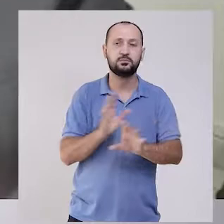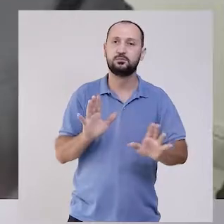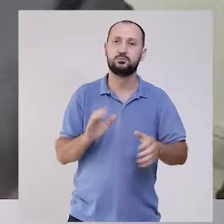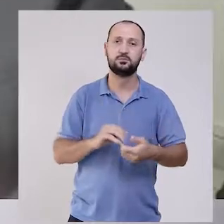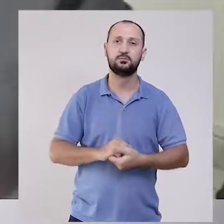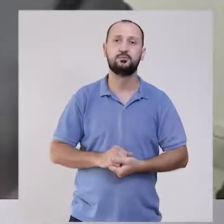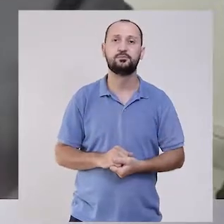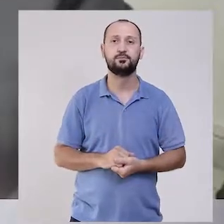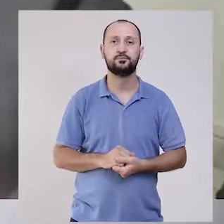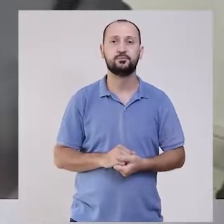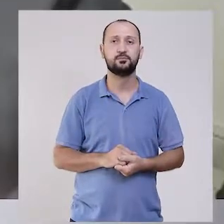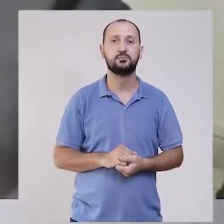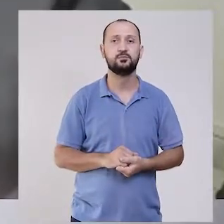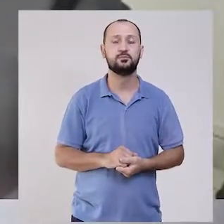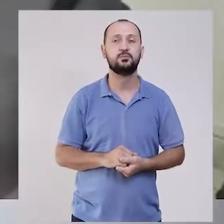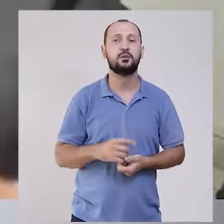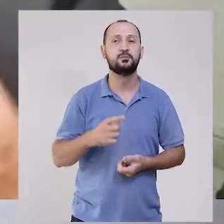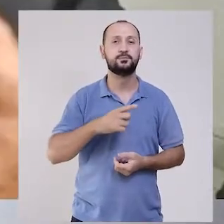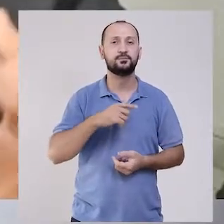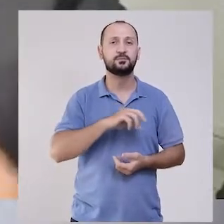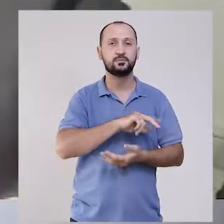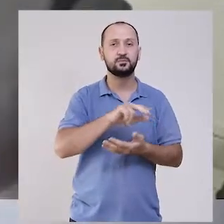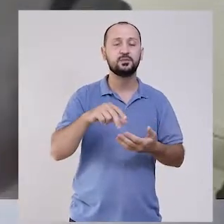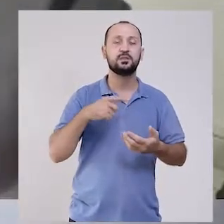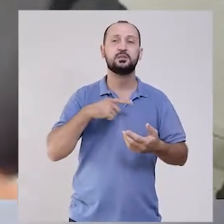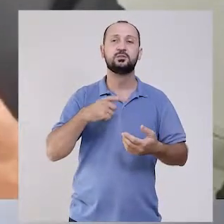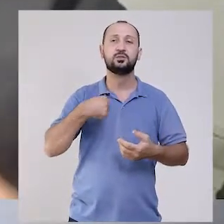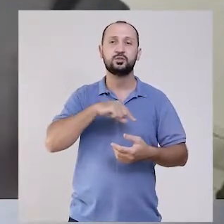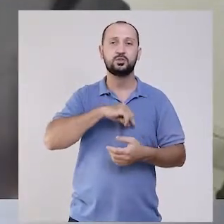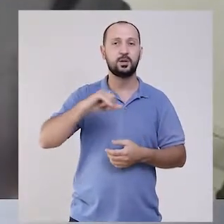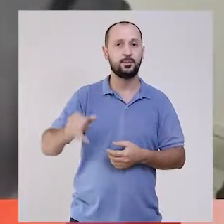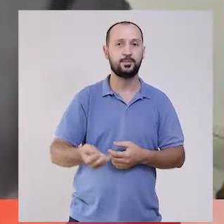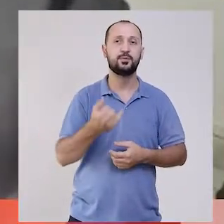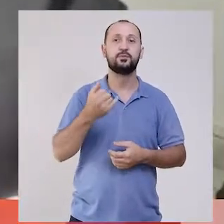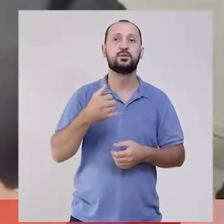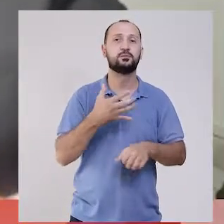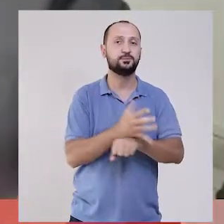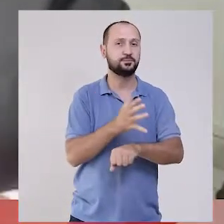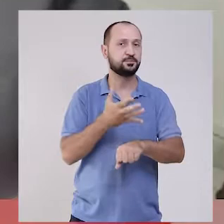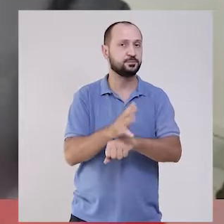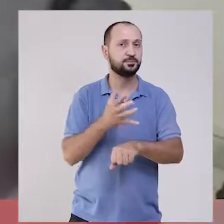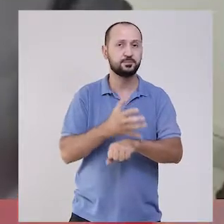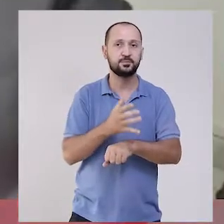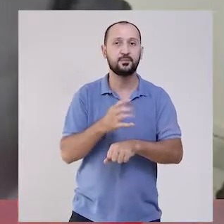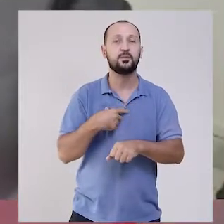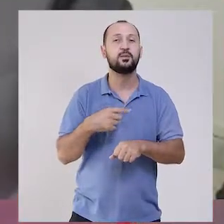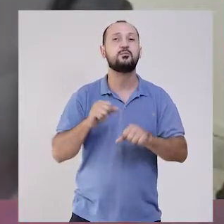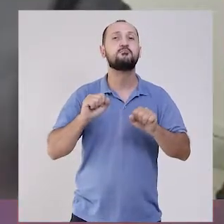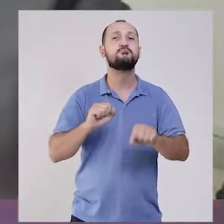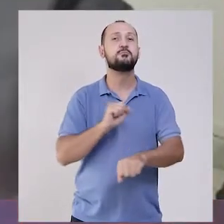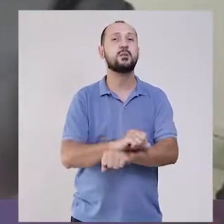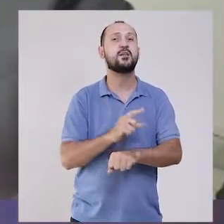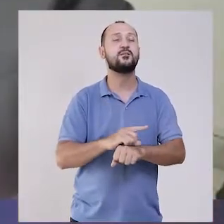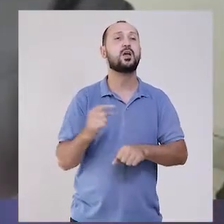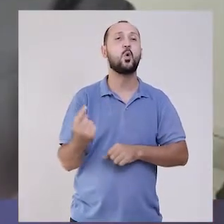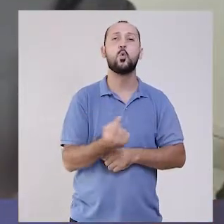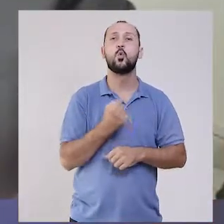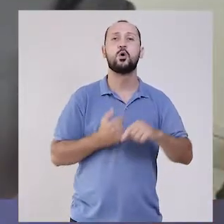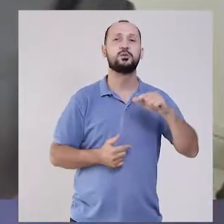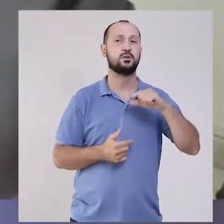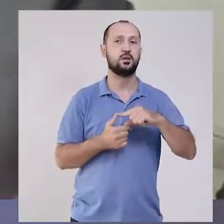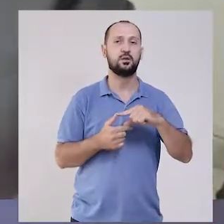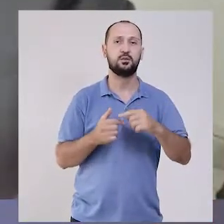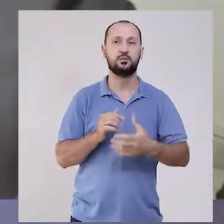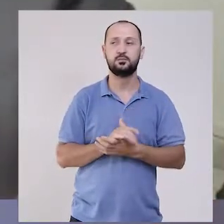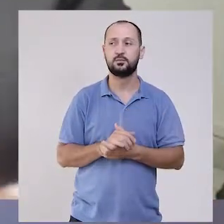de menor concentração de gente. Sabe? Tem várias formas da gente aproveitar, de exercitar, de não ficar tão